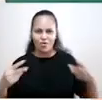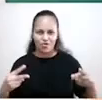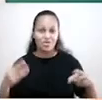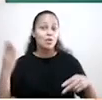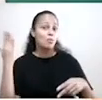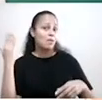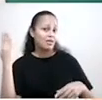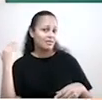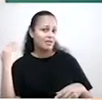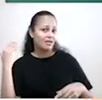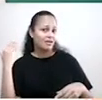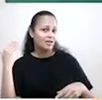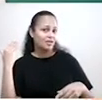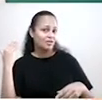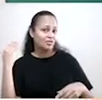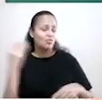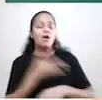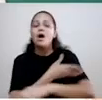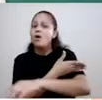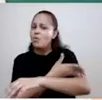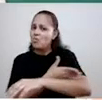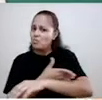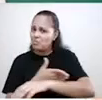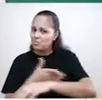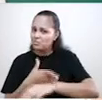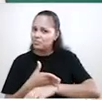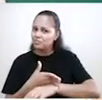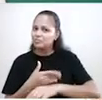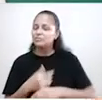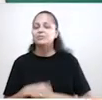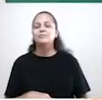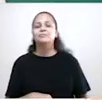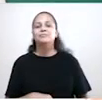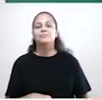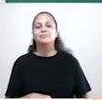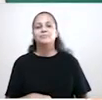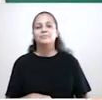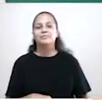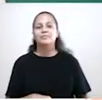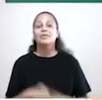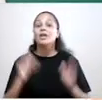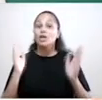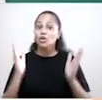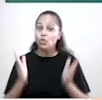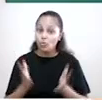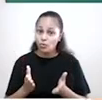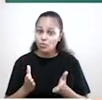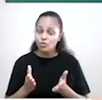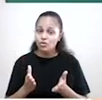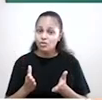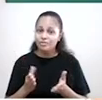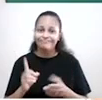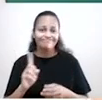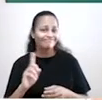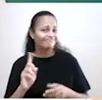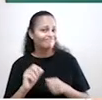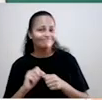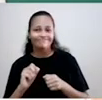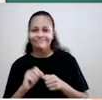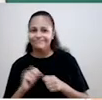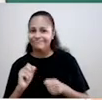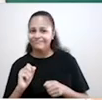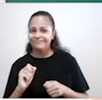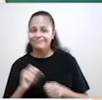alguma coisa no passado. Era um hábito, era um costume. Costumava. E hoje em dia, talvez, não